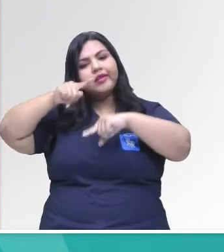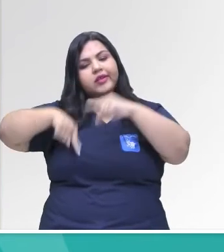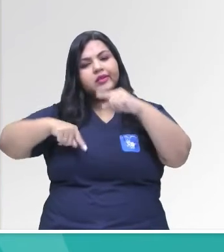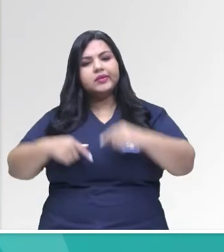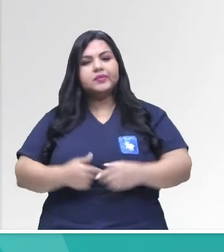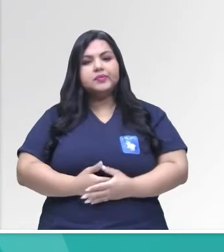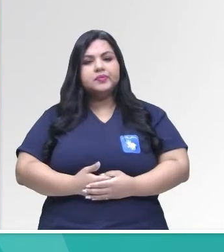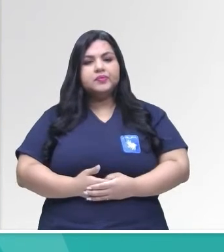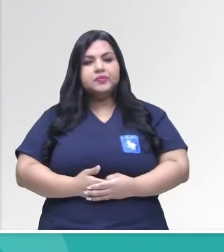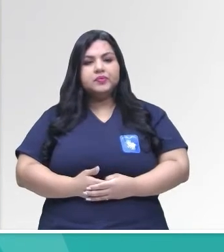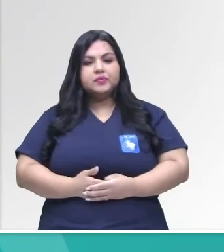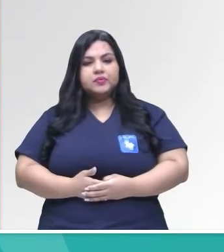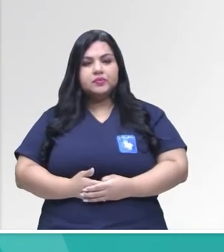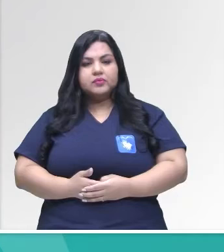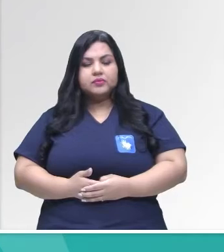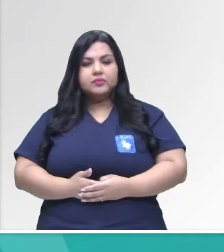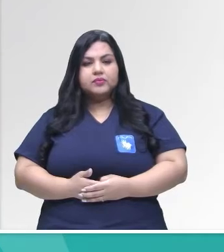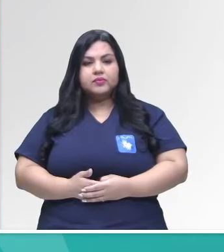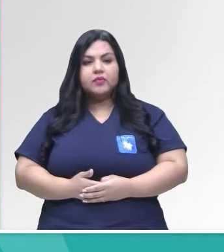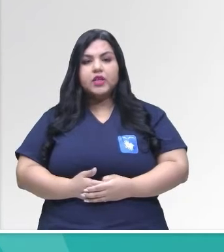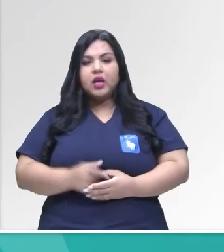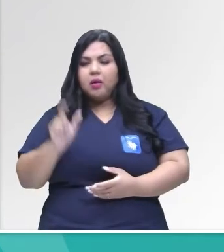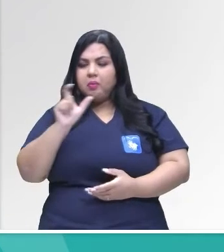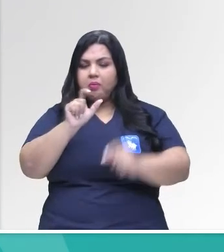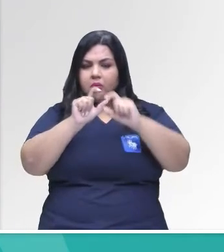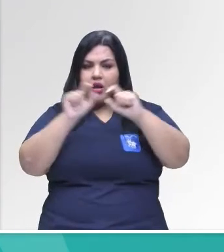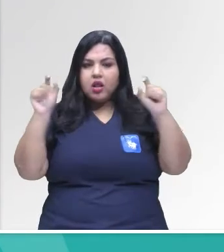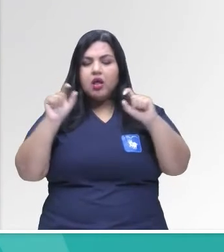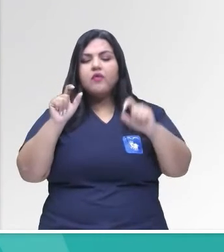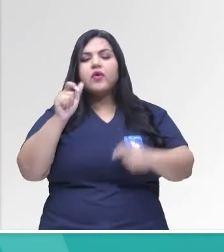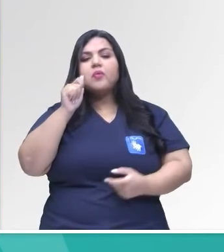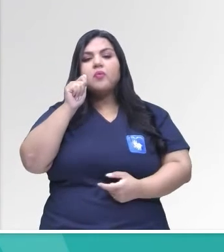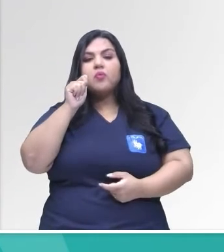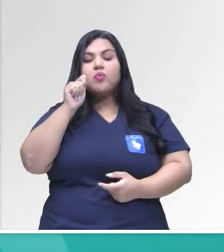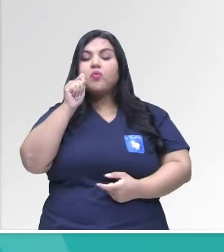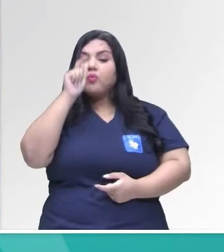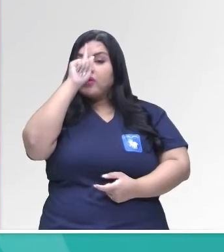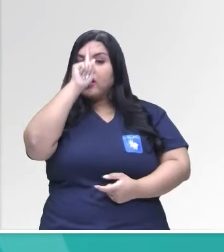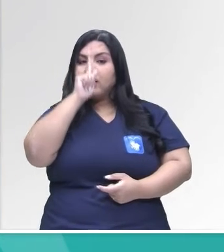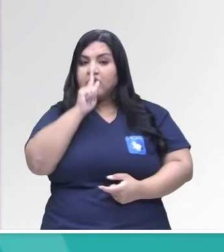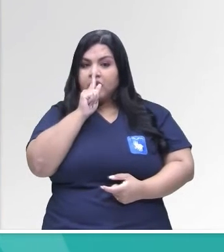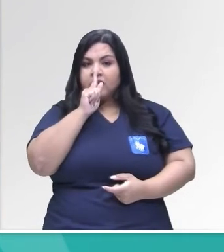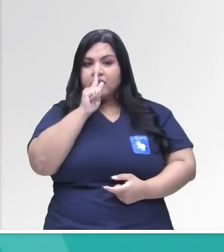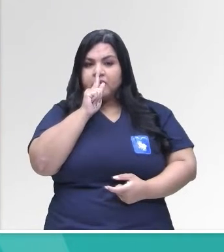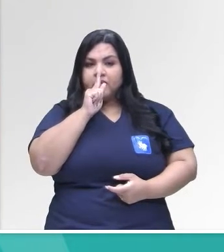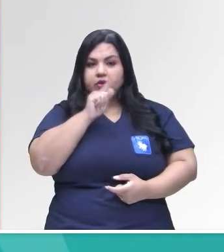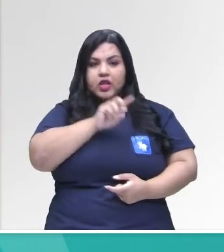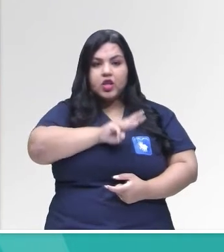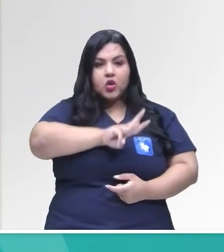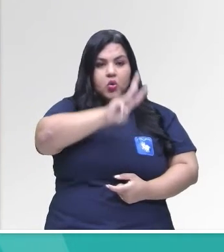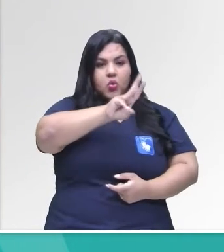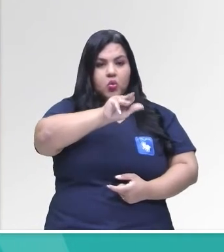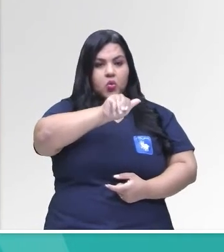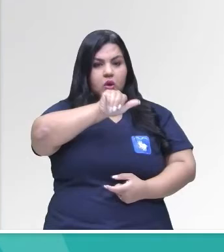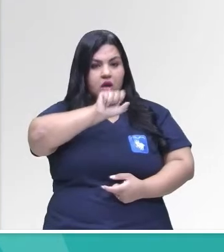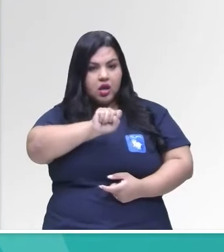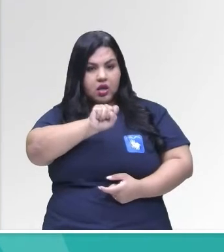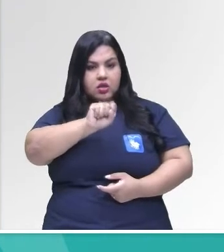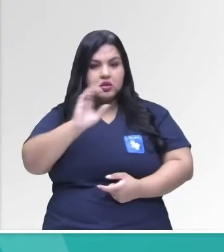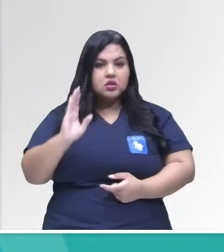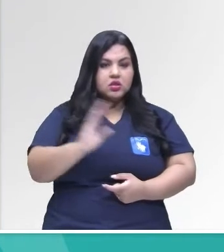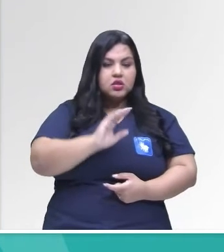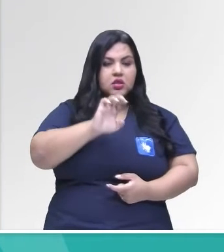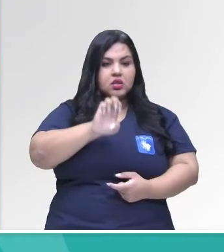ejected. Ink was ejected. Voz passiva. Right? Então, vocês devem